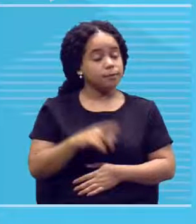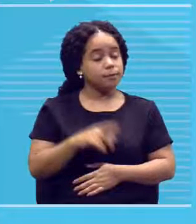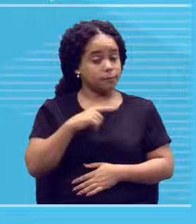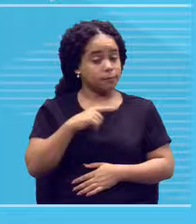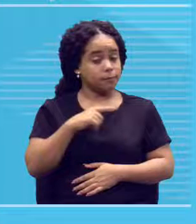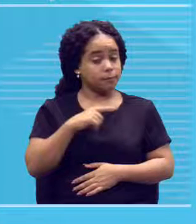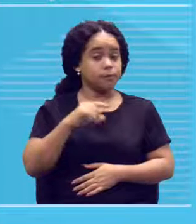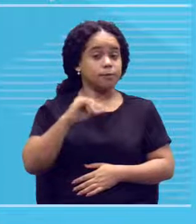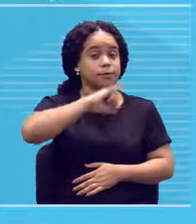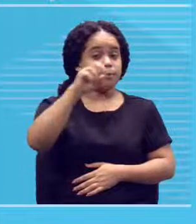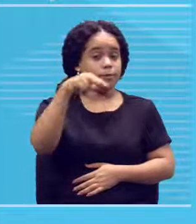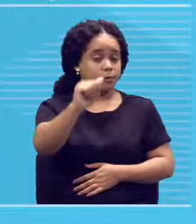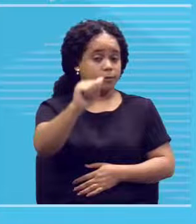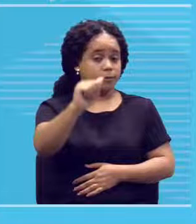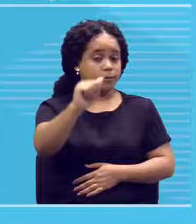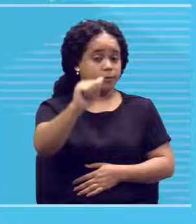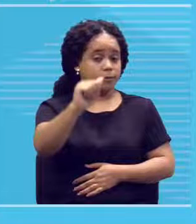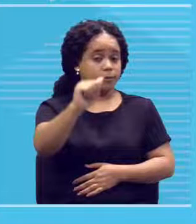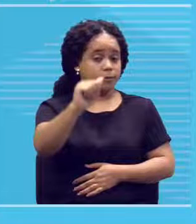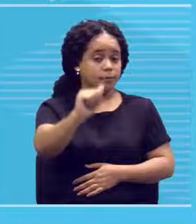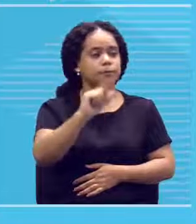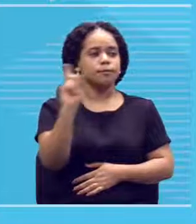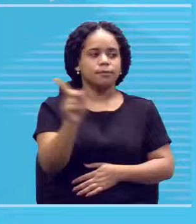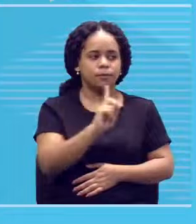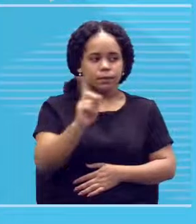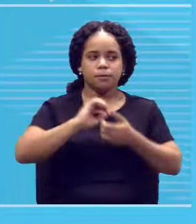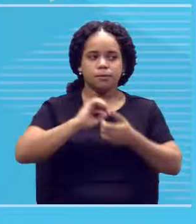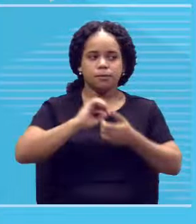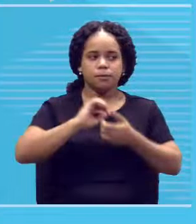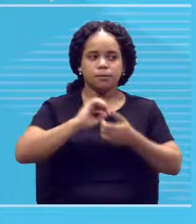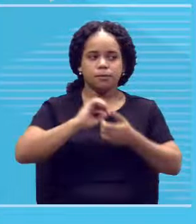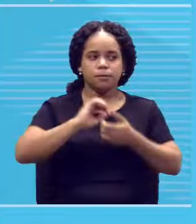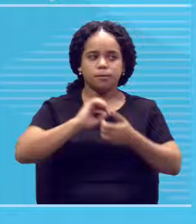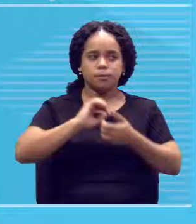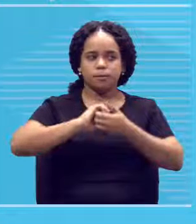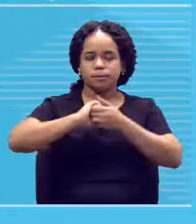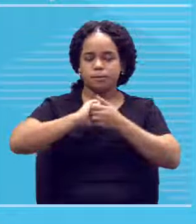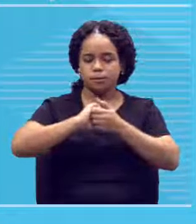Joana não as